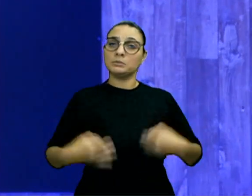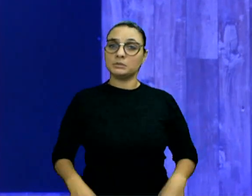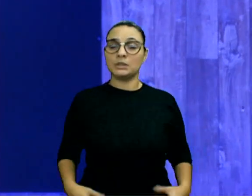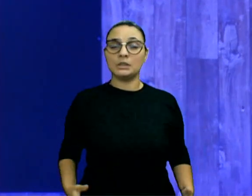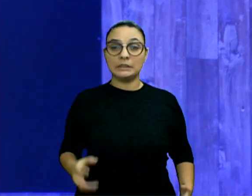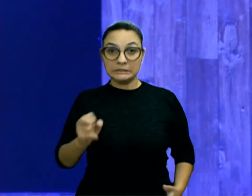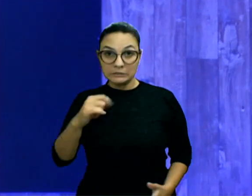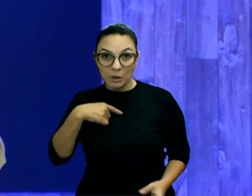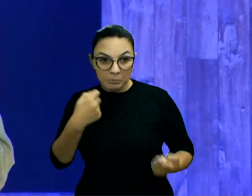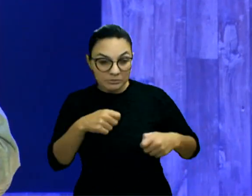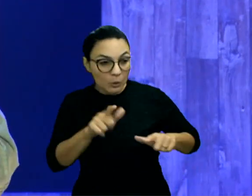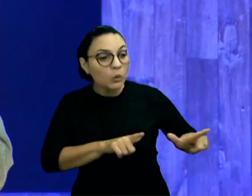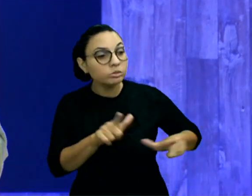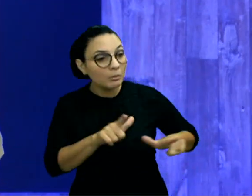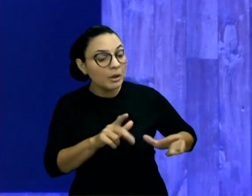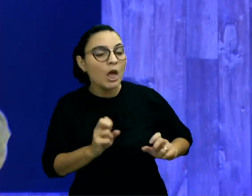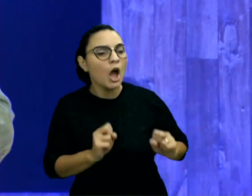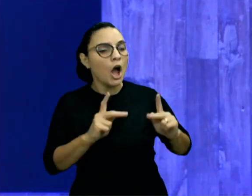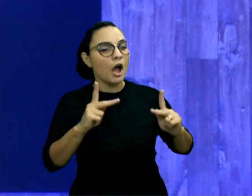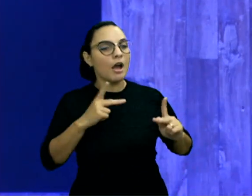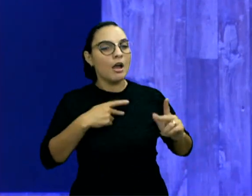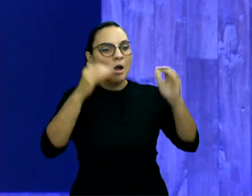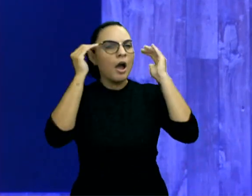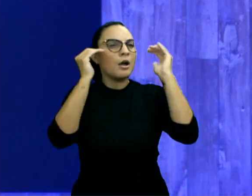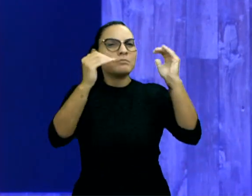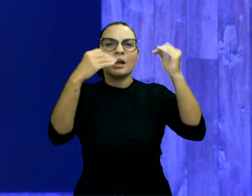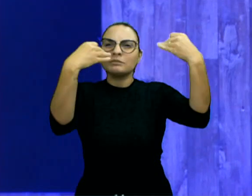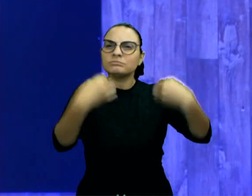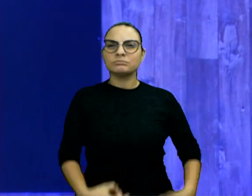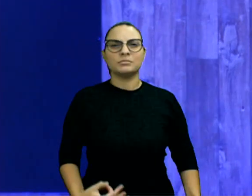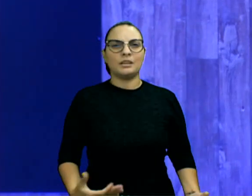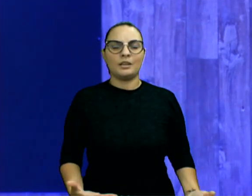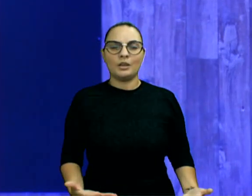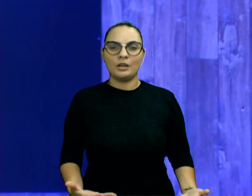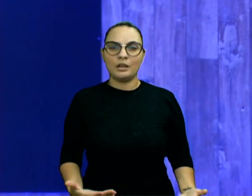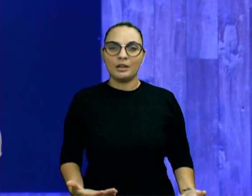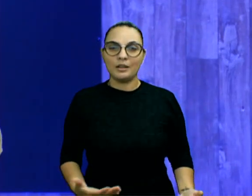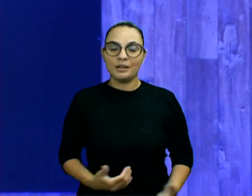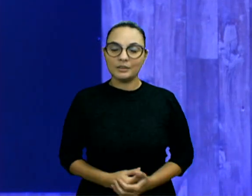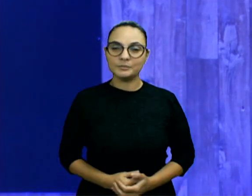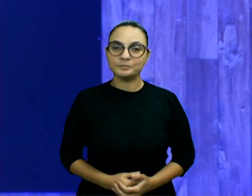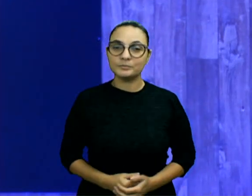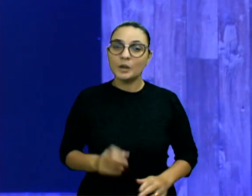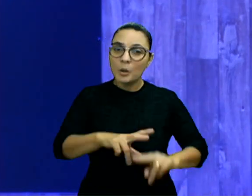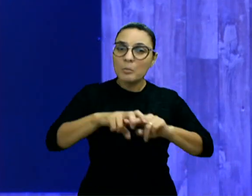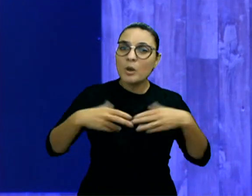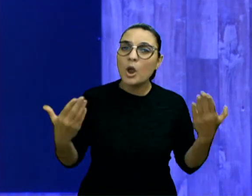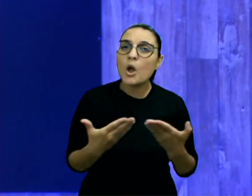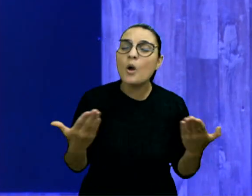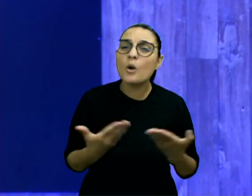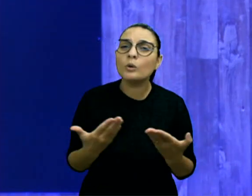da melhor maneira. É para o que eu tenho para fazer? E eu quero falar para você nessa